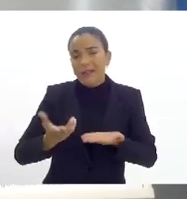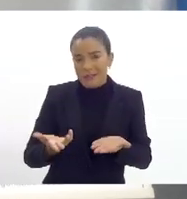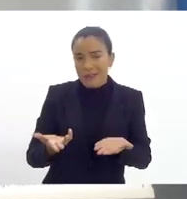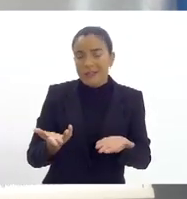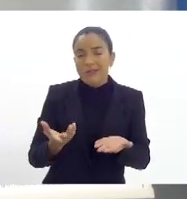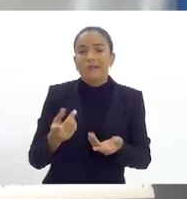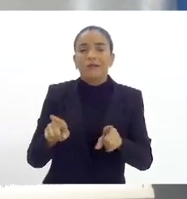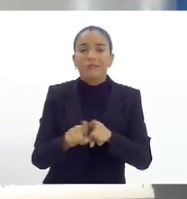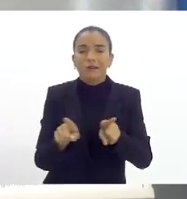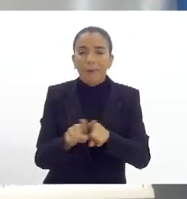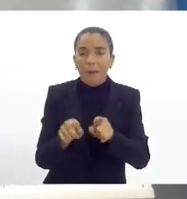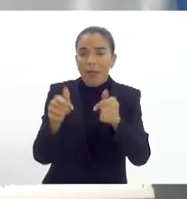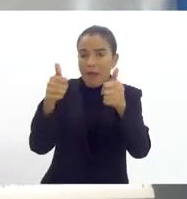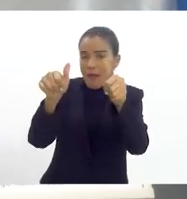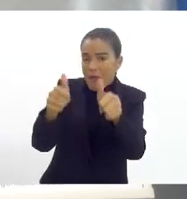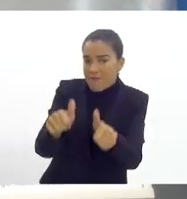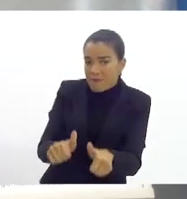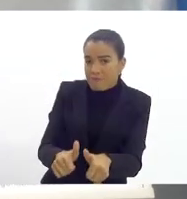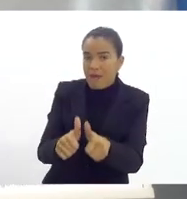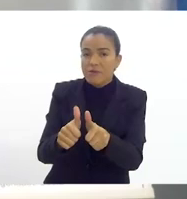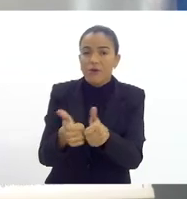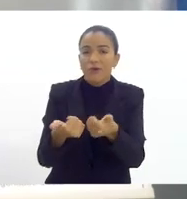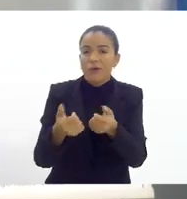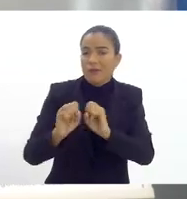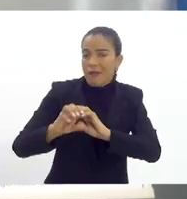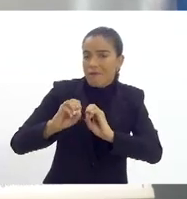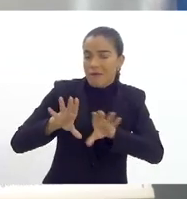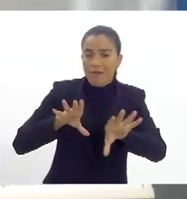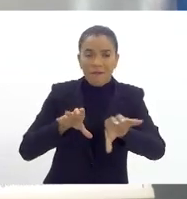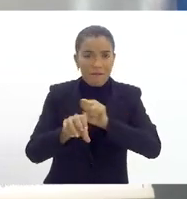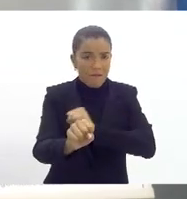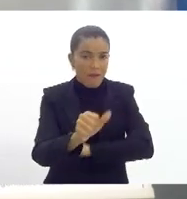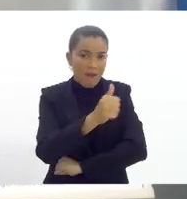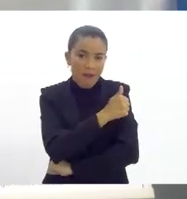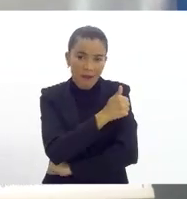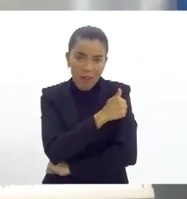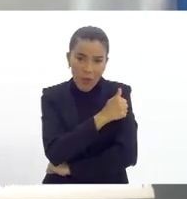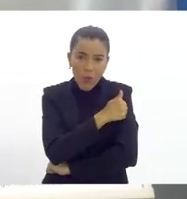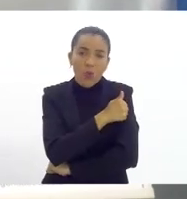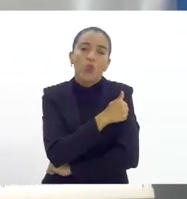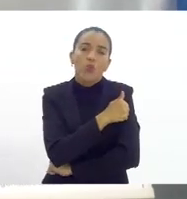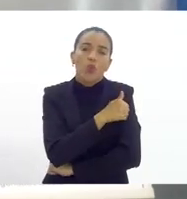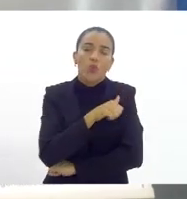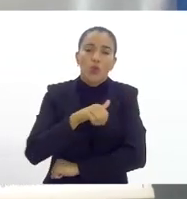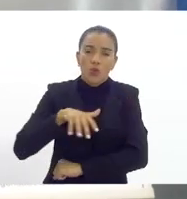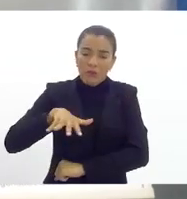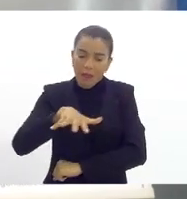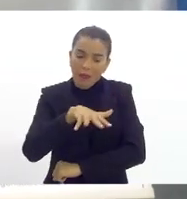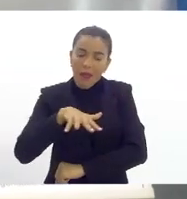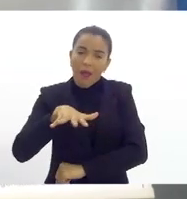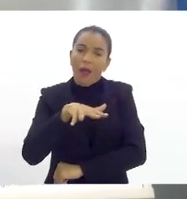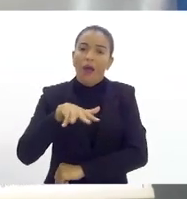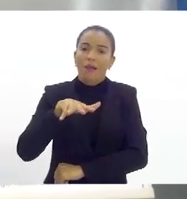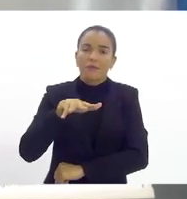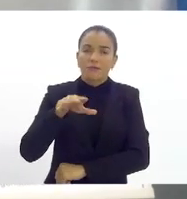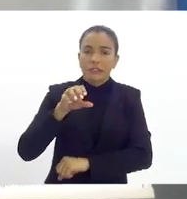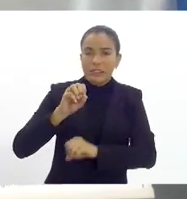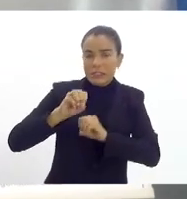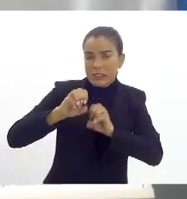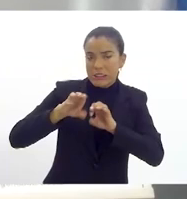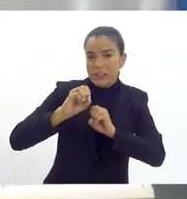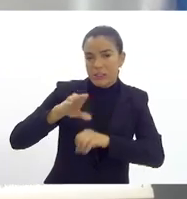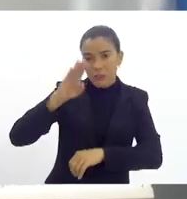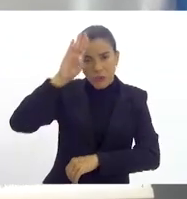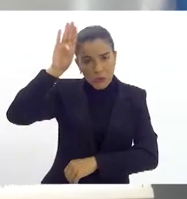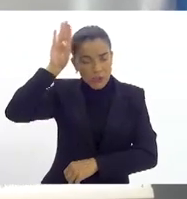aferição da qualidade da formação dos alunos que estão na rede do ensino superior privados em discutir